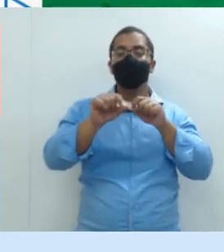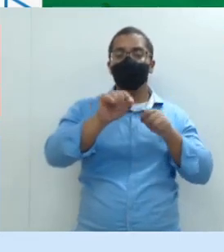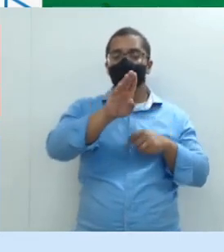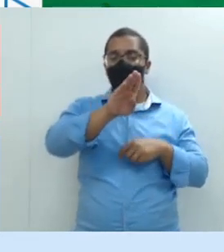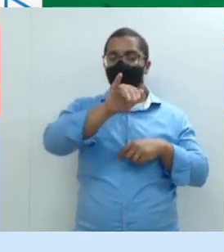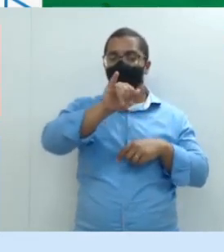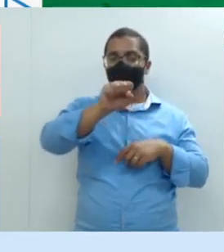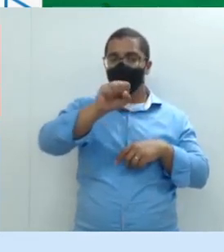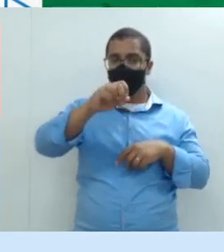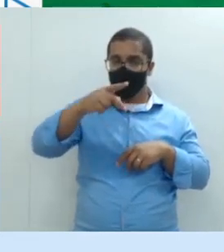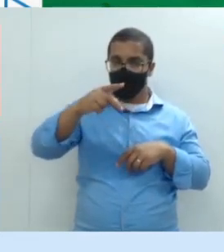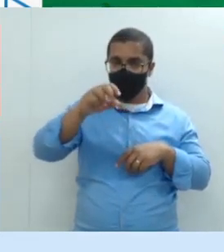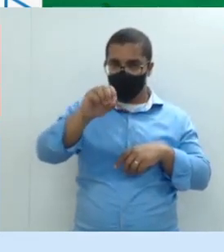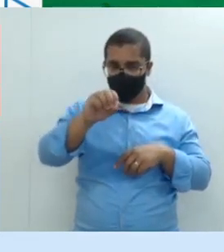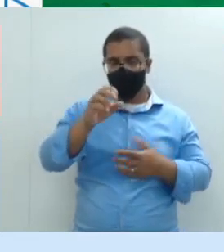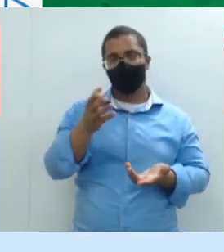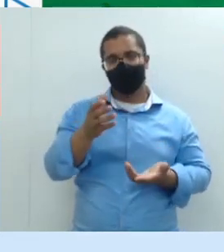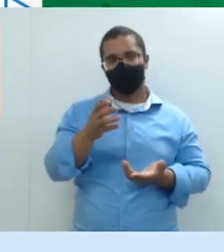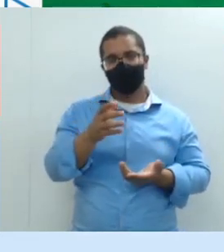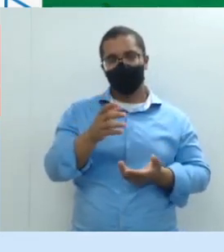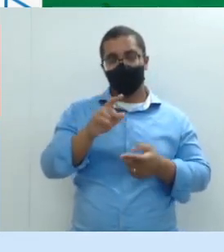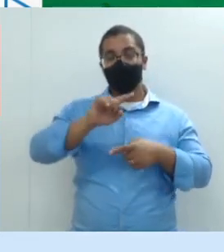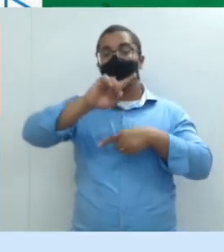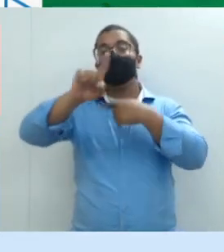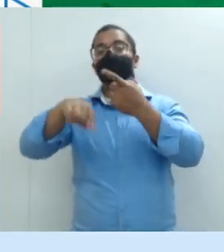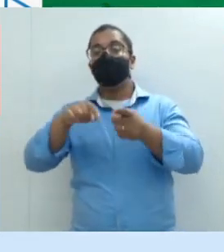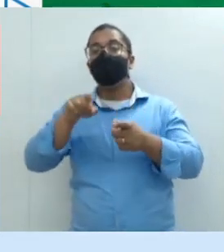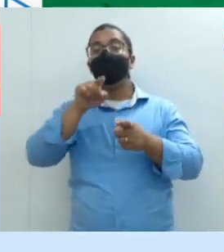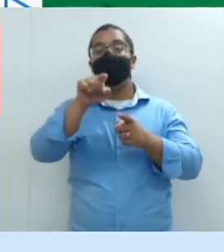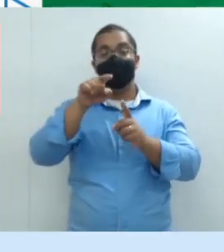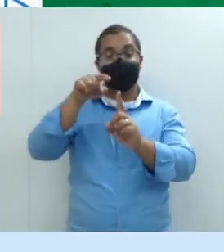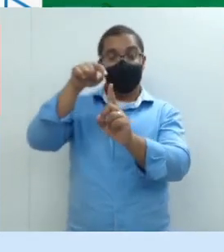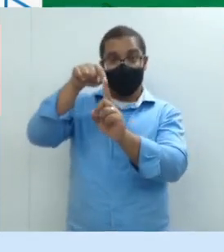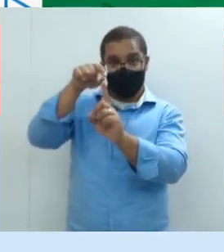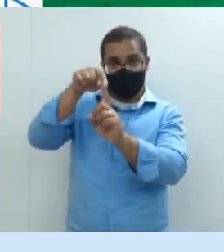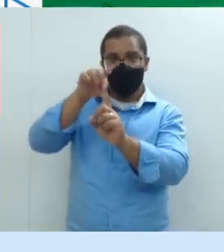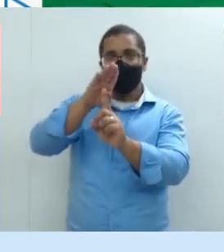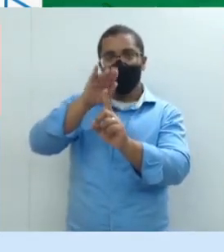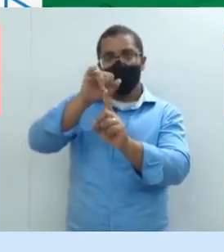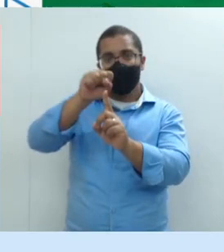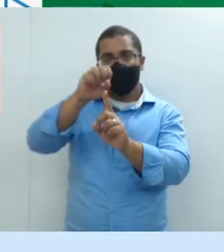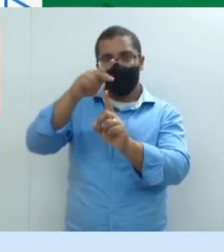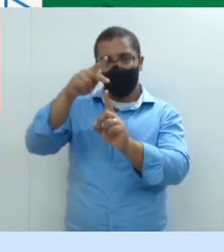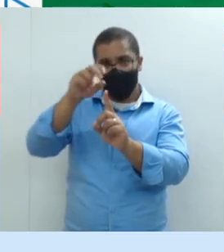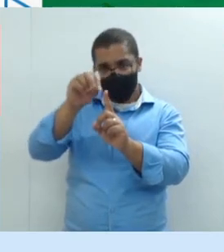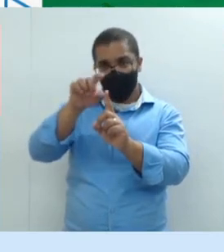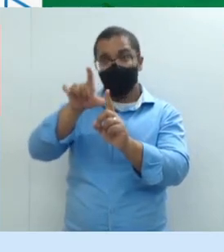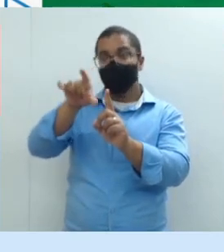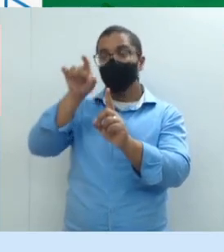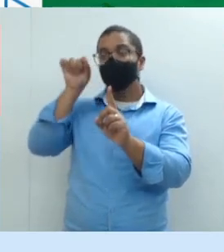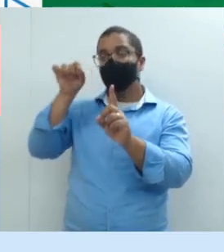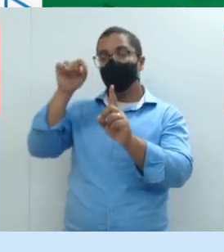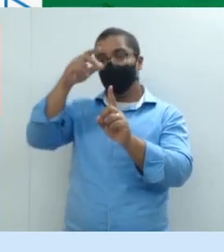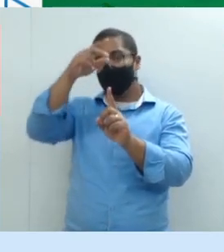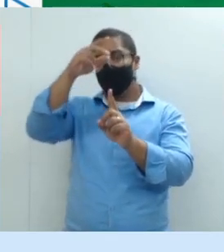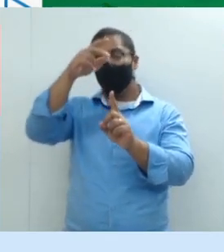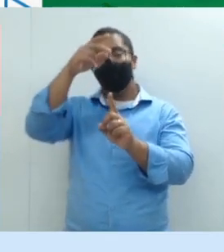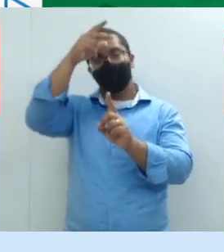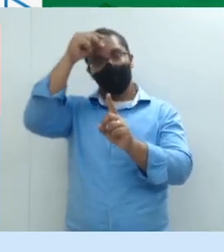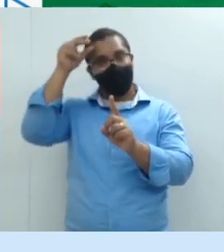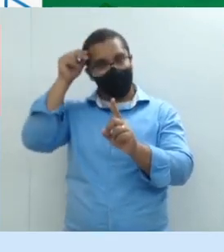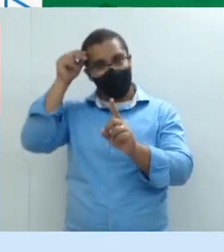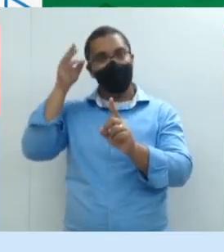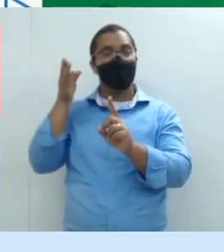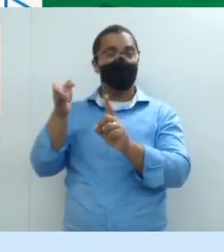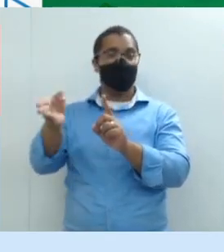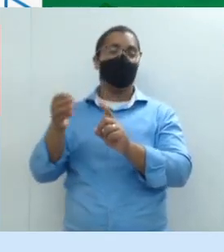Pessoas ali que os bispos vão nomear prefeitos para que possam agir politicamente em favor, né, não só do Império Romano, como também de